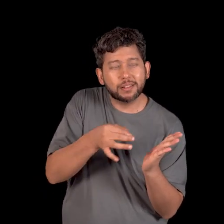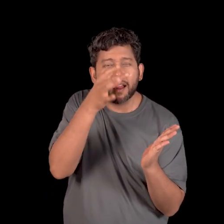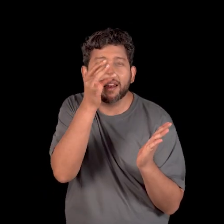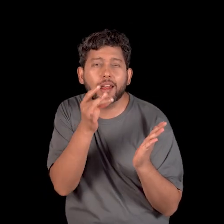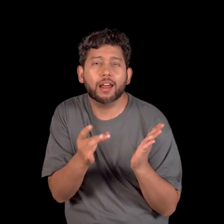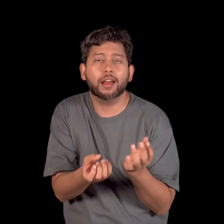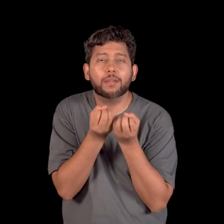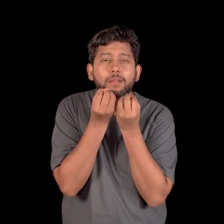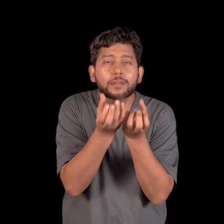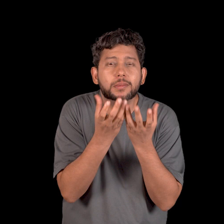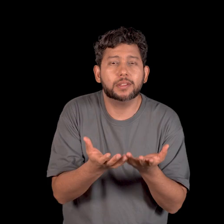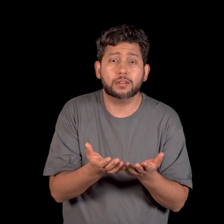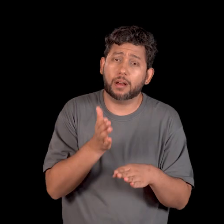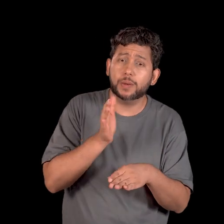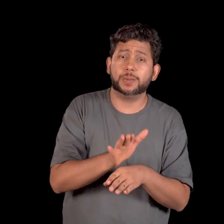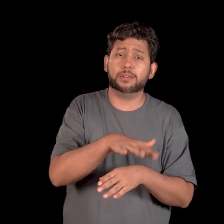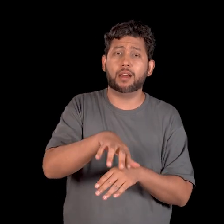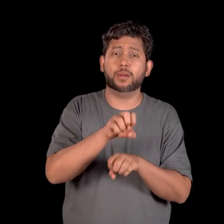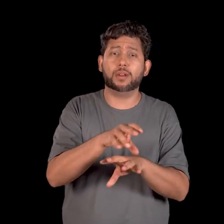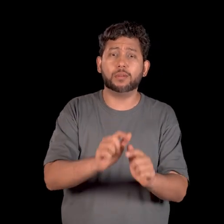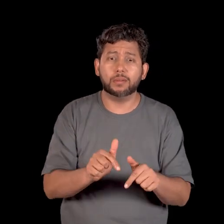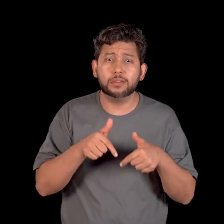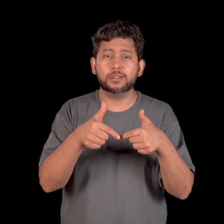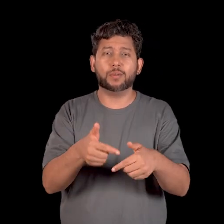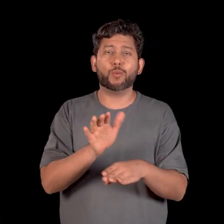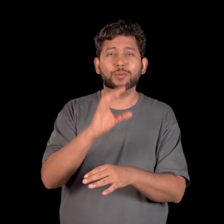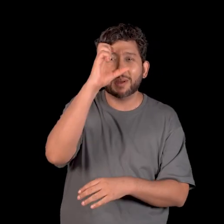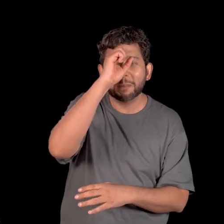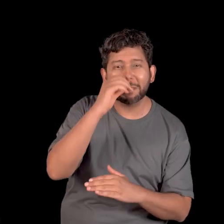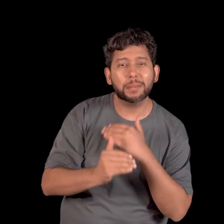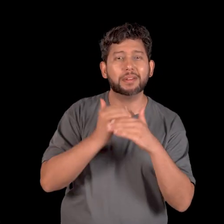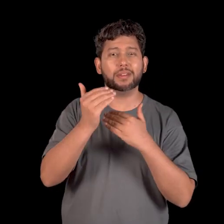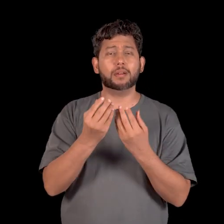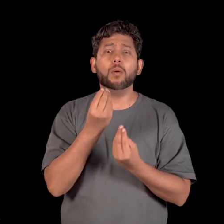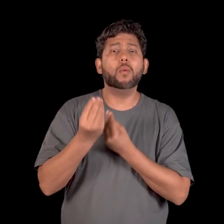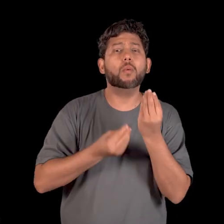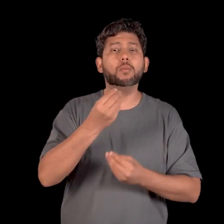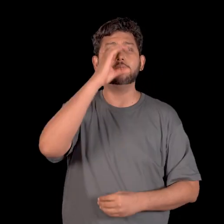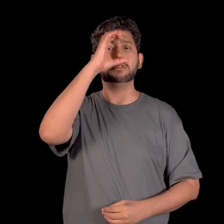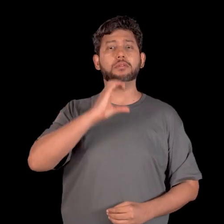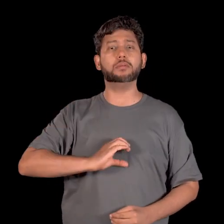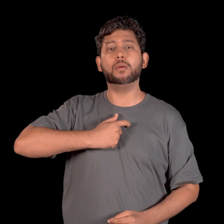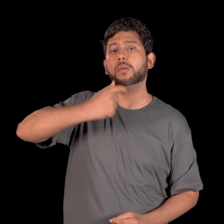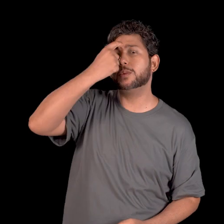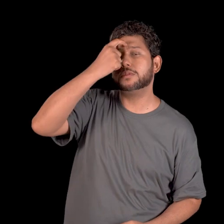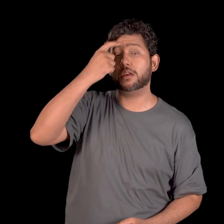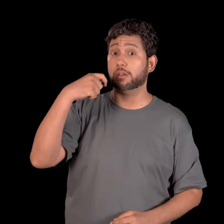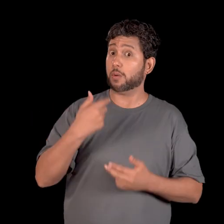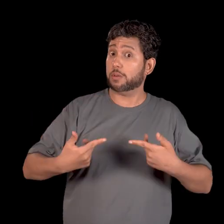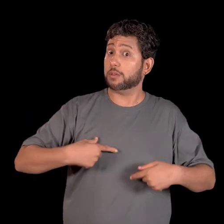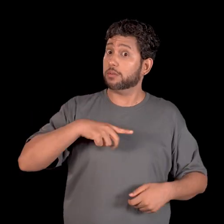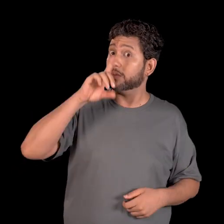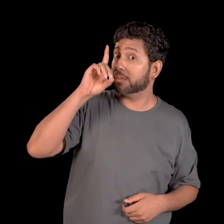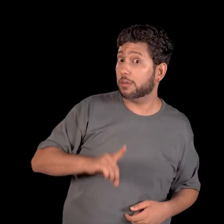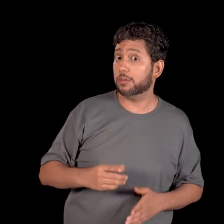páginas repleto de informações minuciosas, possibilitando ações educativas que promovam o aprendizado acima de tudo sobre a construção do